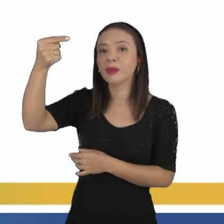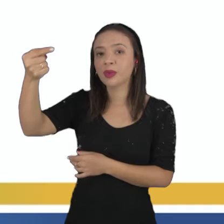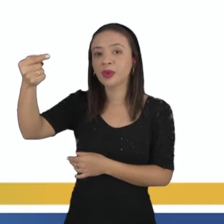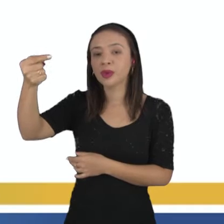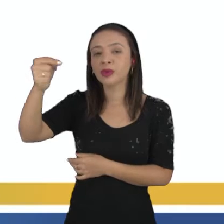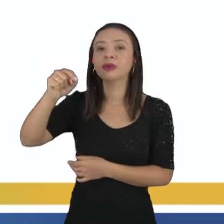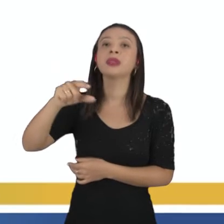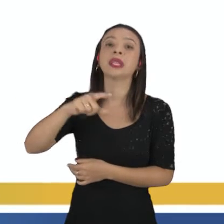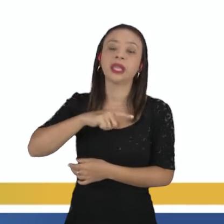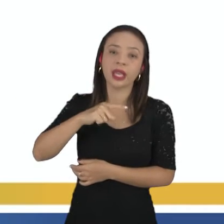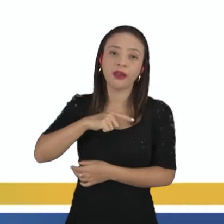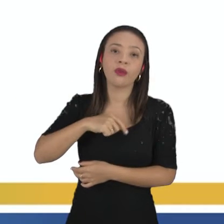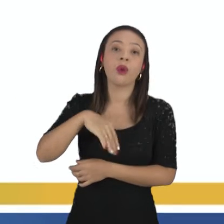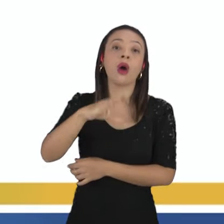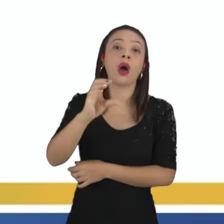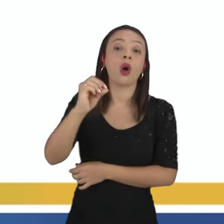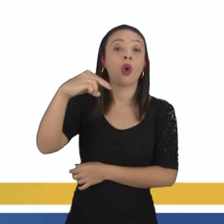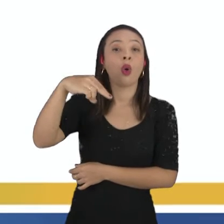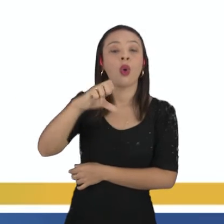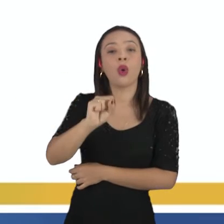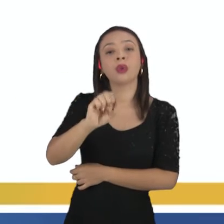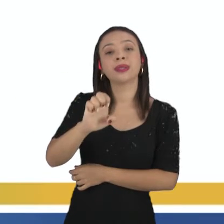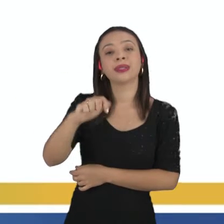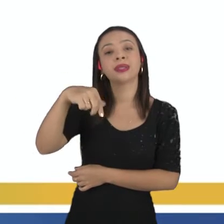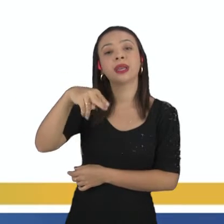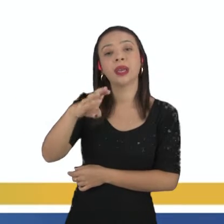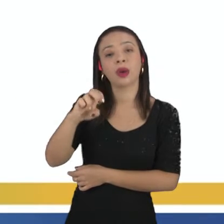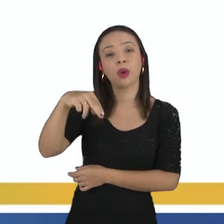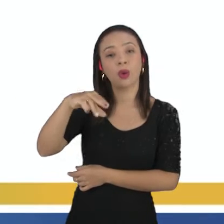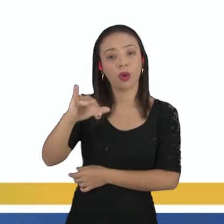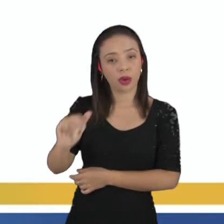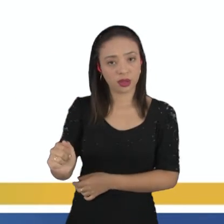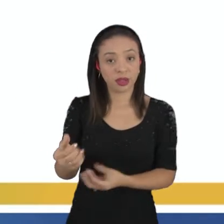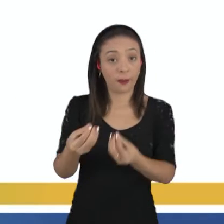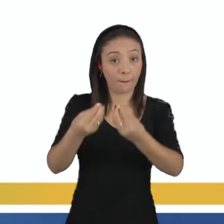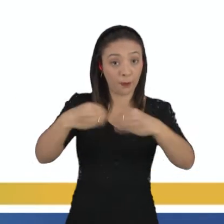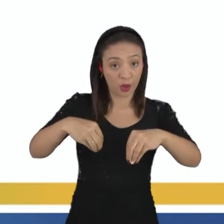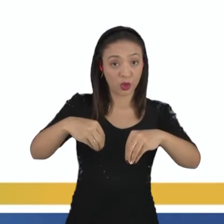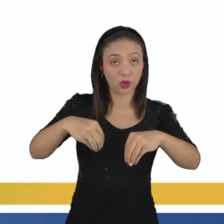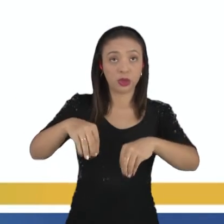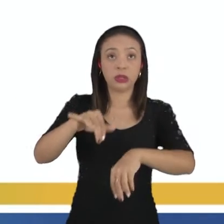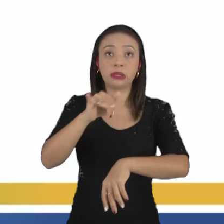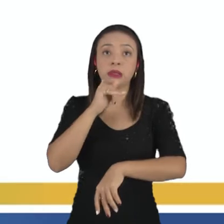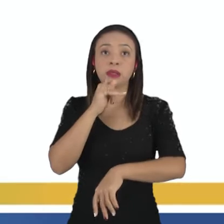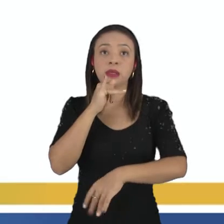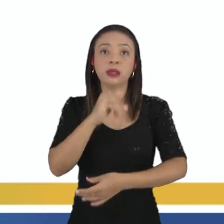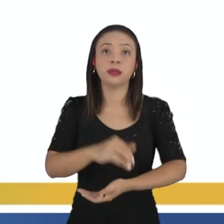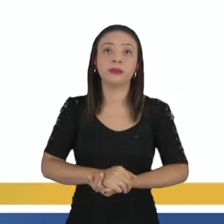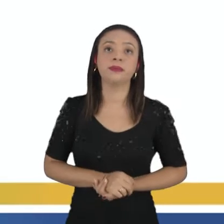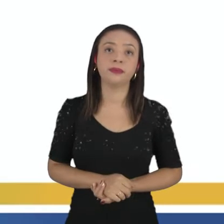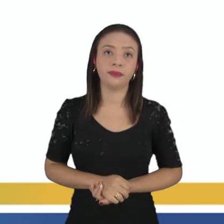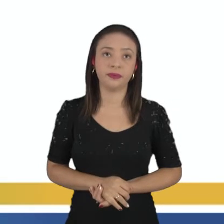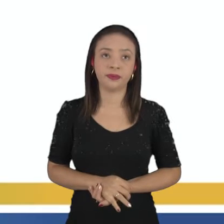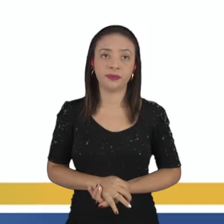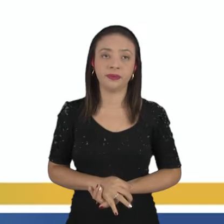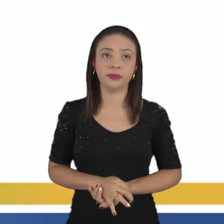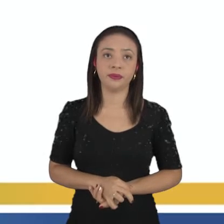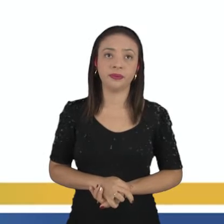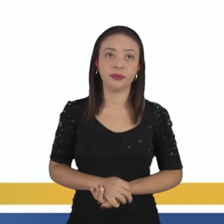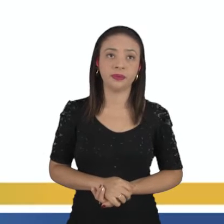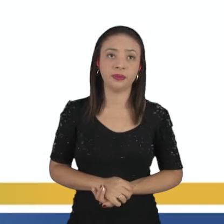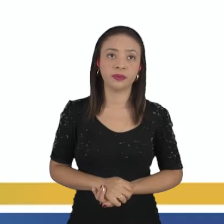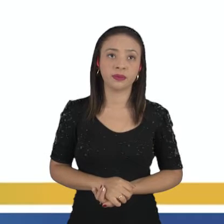uma consequência. Quais exemplos de operadores que nós temos nesse exemplo